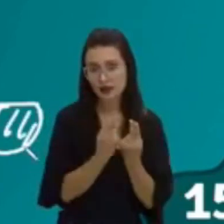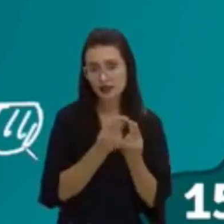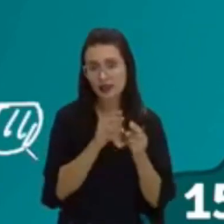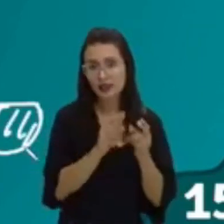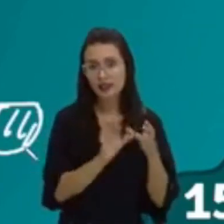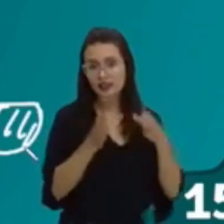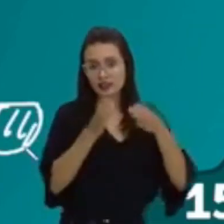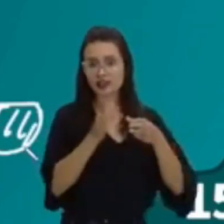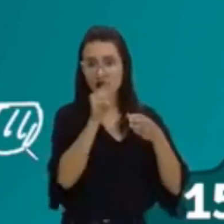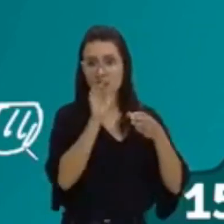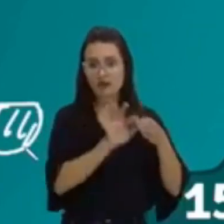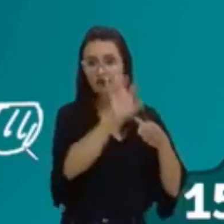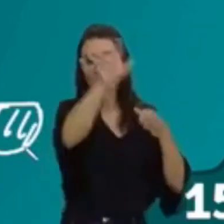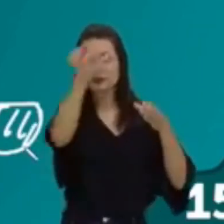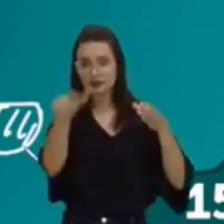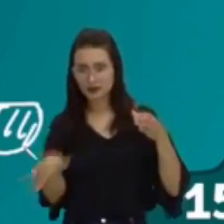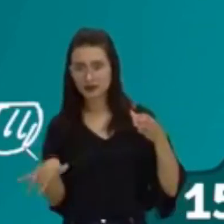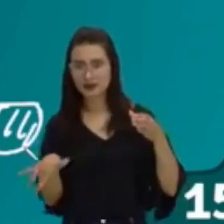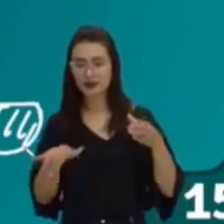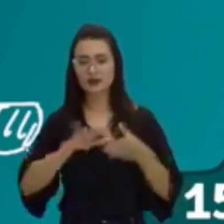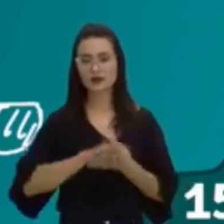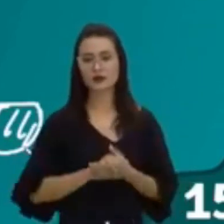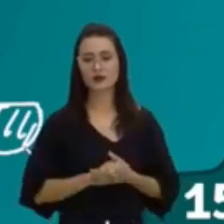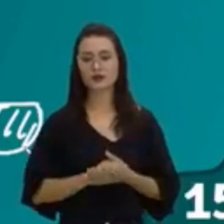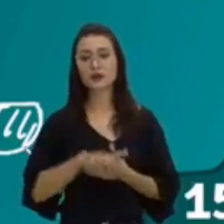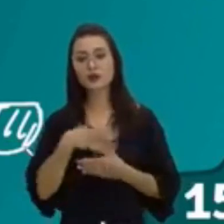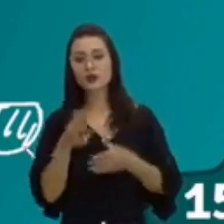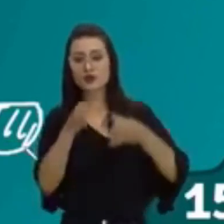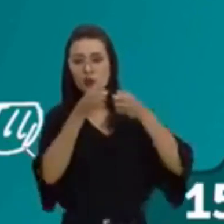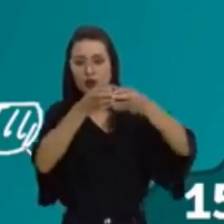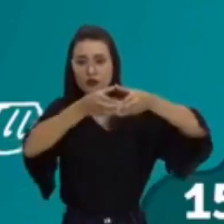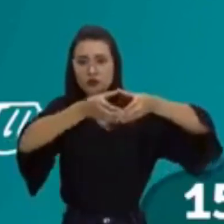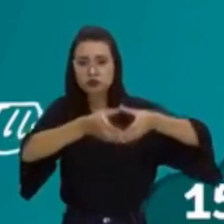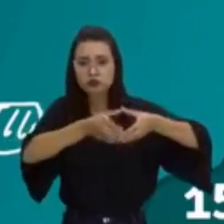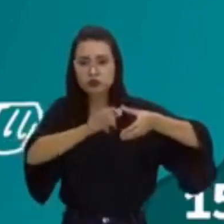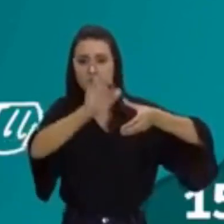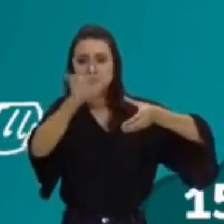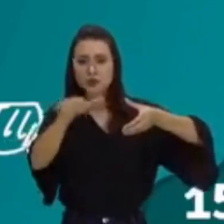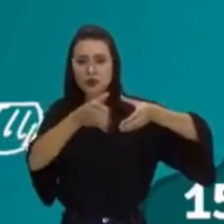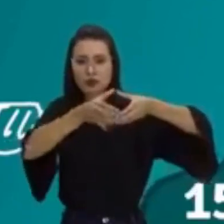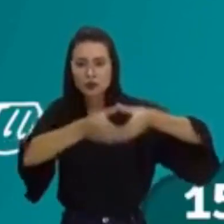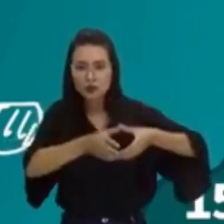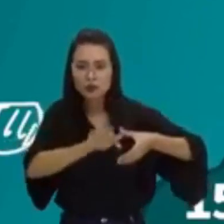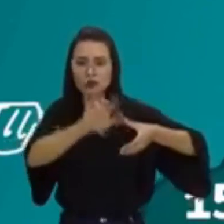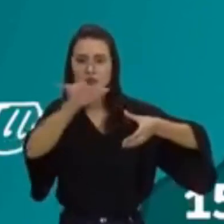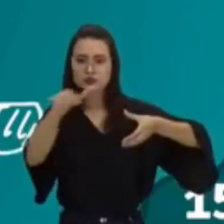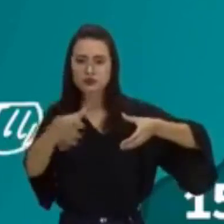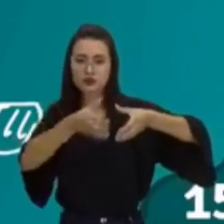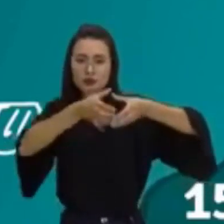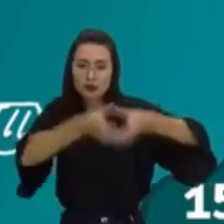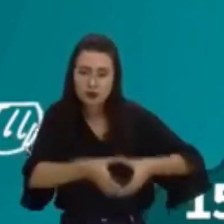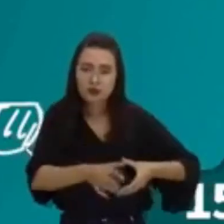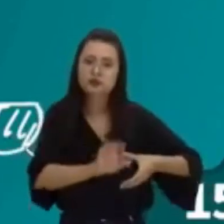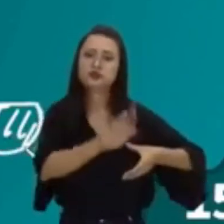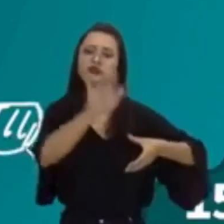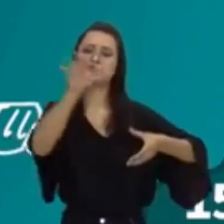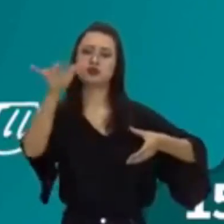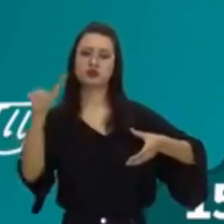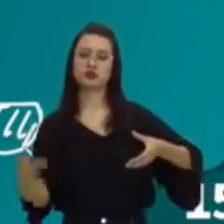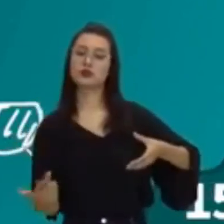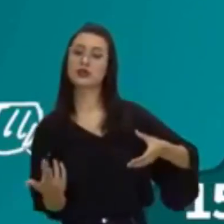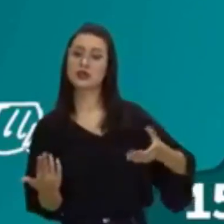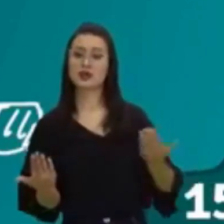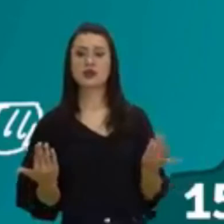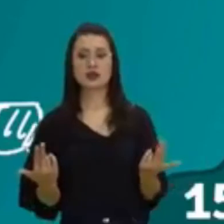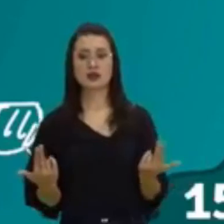deslocado. Quanto mais penetrar na água, mais volume de água vai ser, ou de líquido vai ser